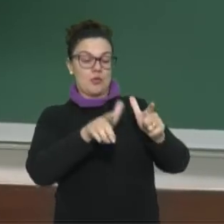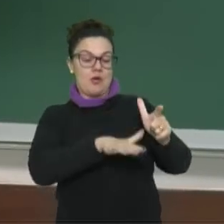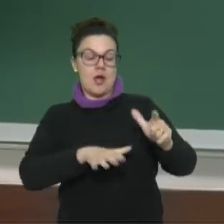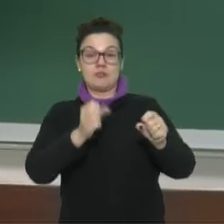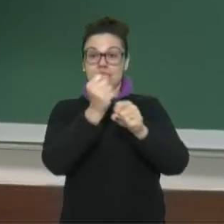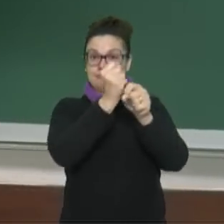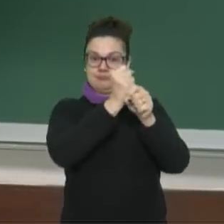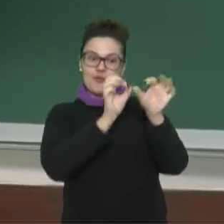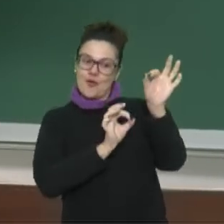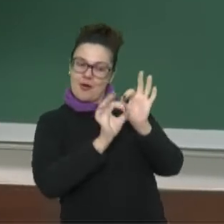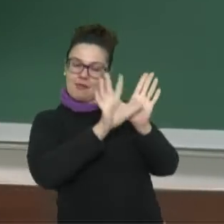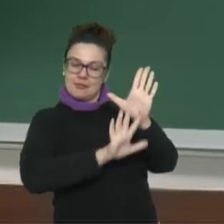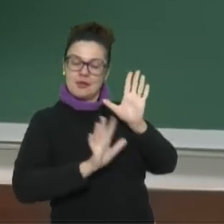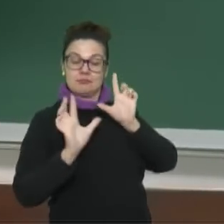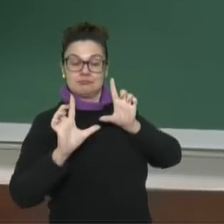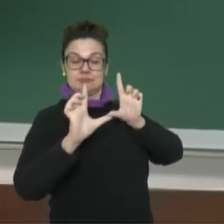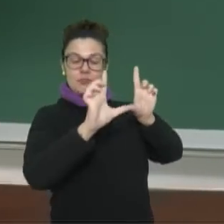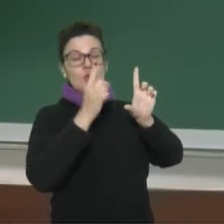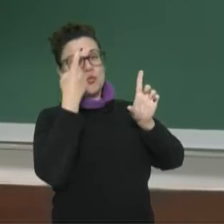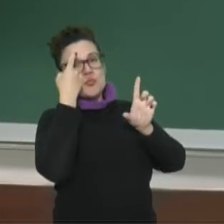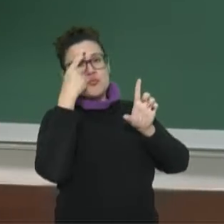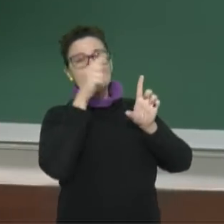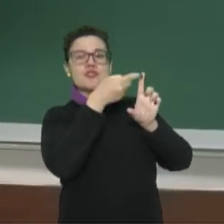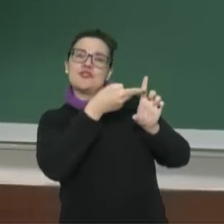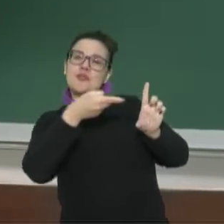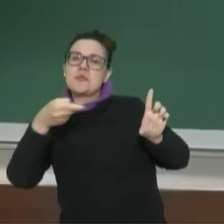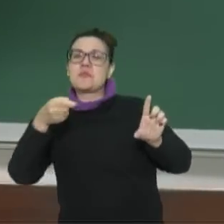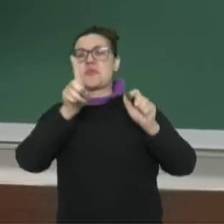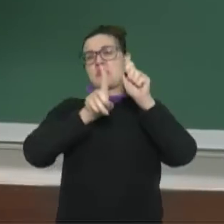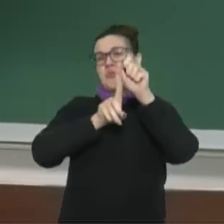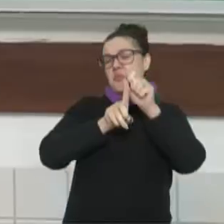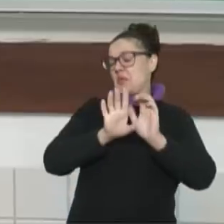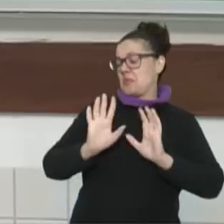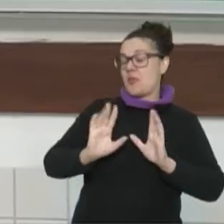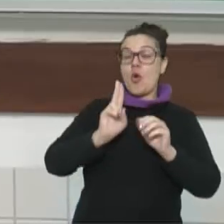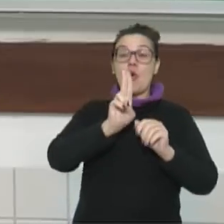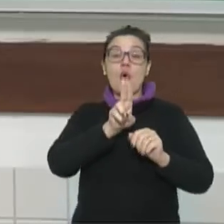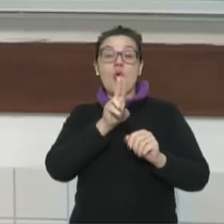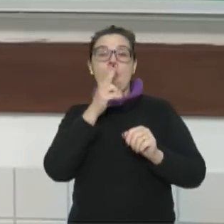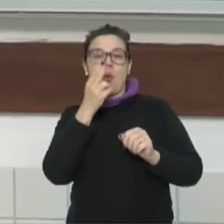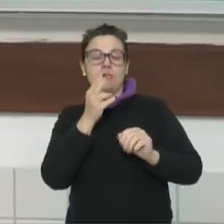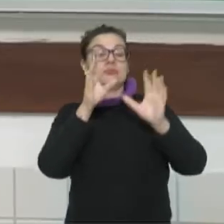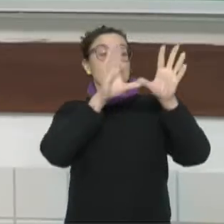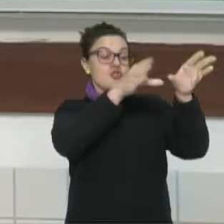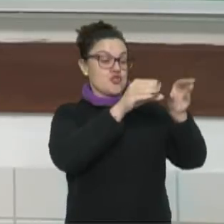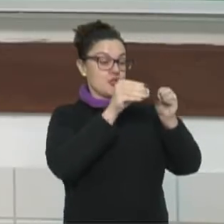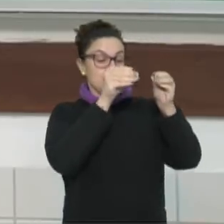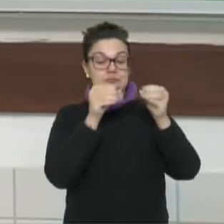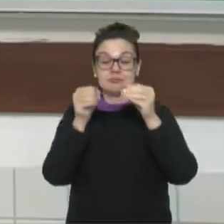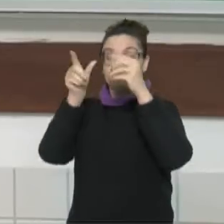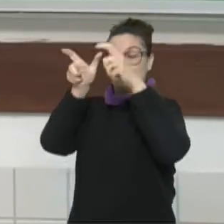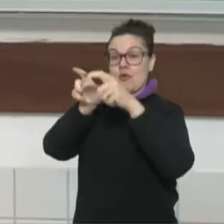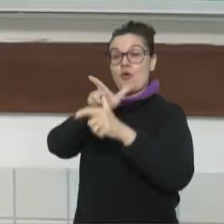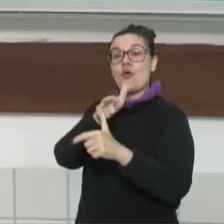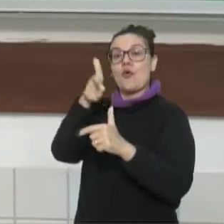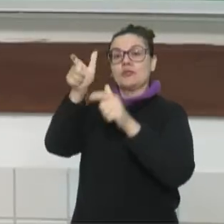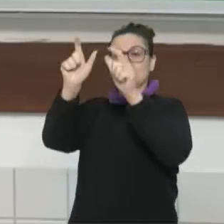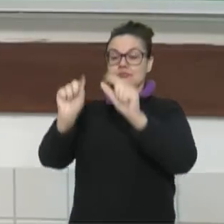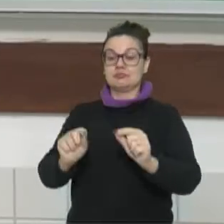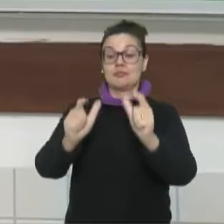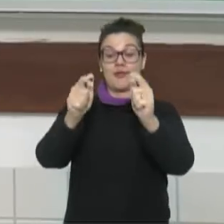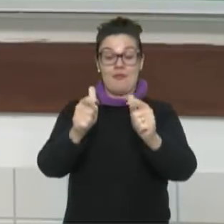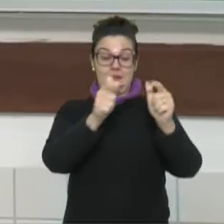naquele espaço por um dia, uma semana, ou ela pode ter uma continuidade sendo exposta em outros